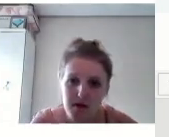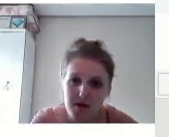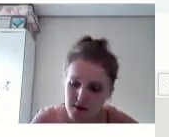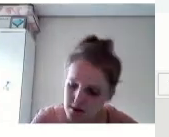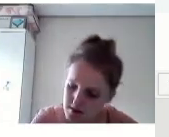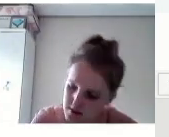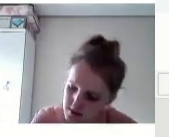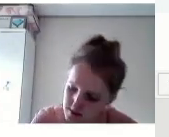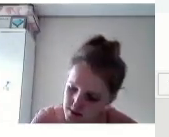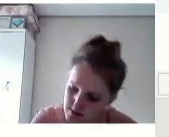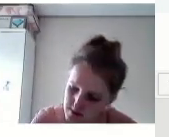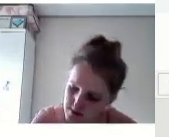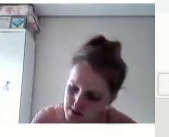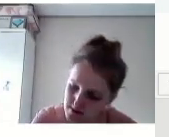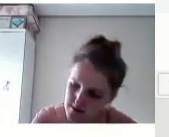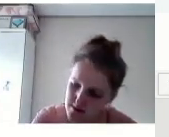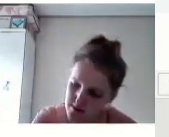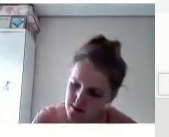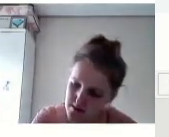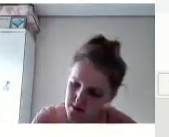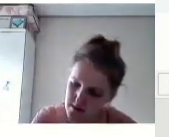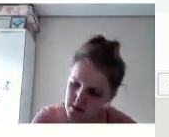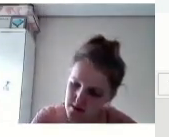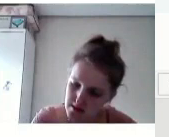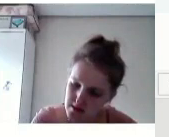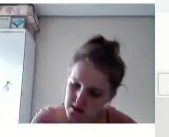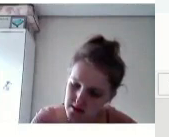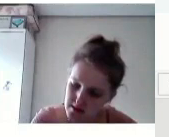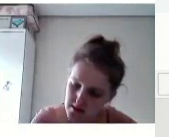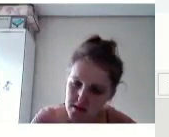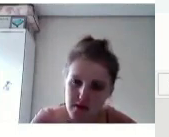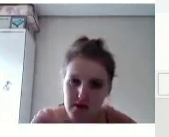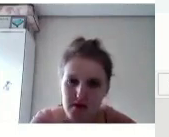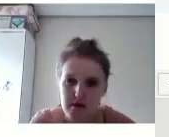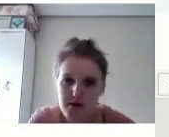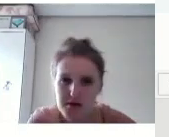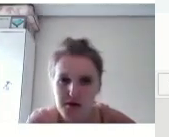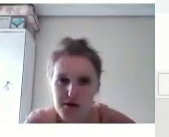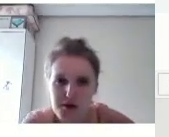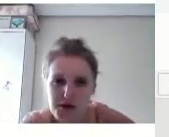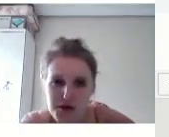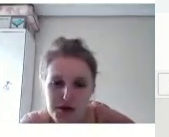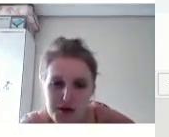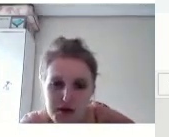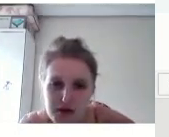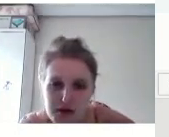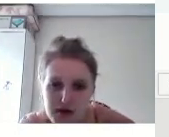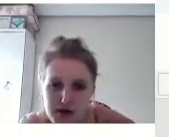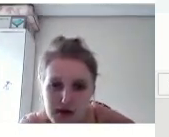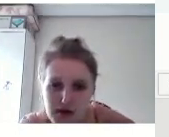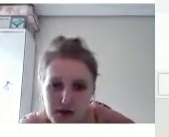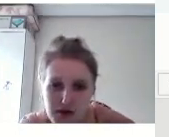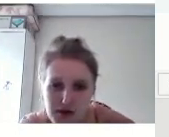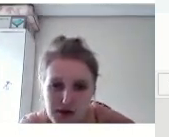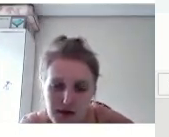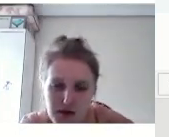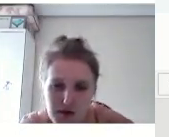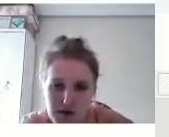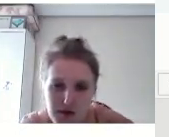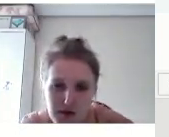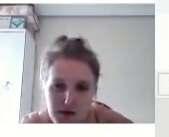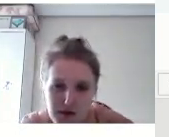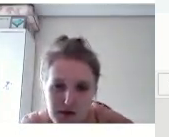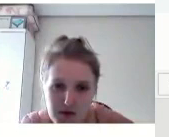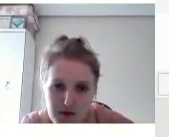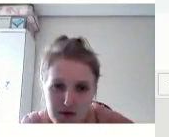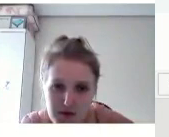no tempo, né? E for calcular a derivada temporal total, né, do L, né, dl dt, obviamente eu vou calcular como a